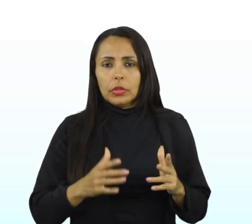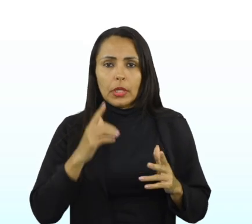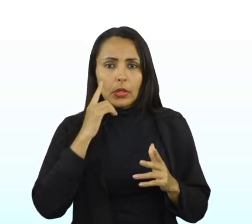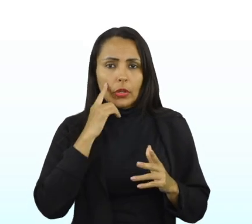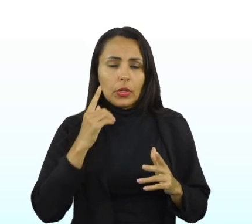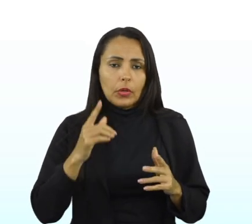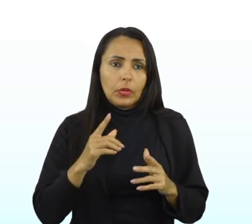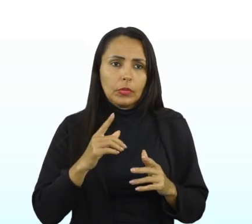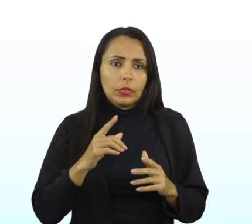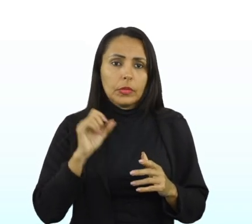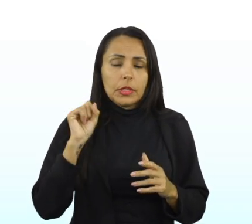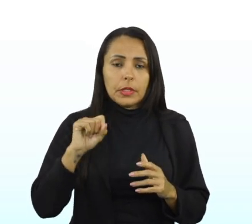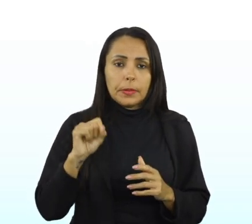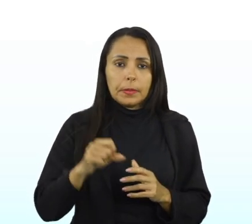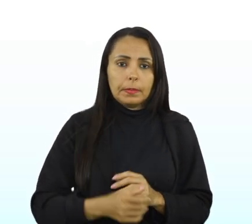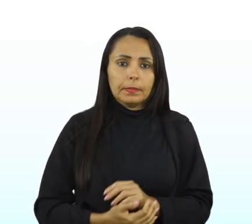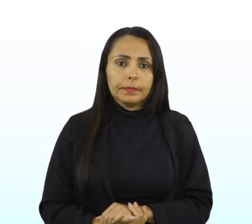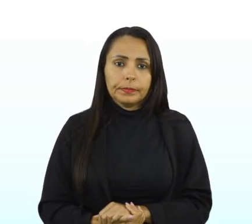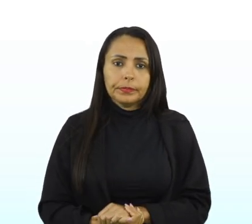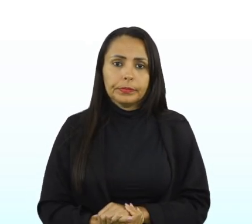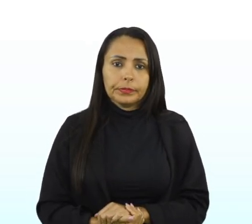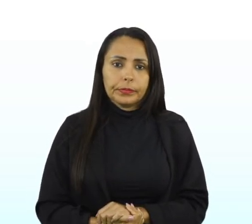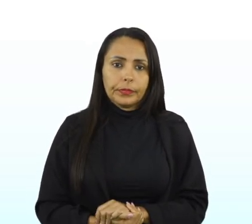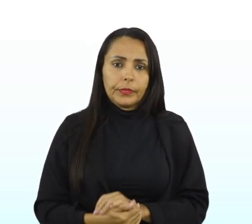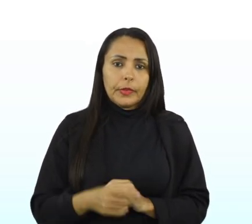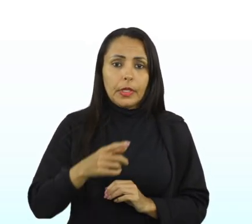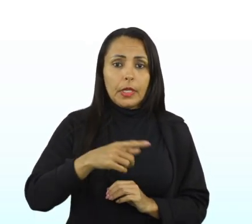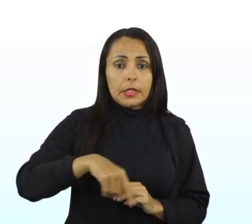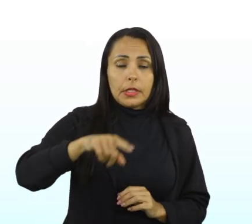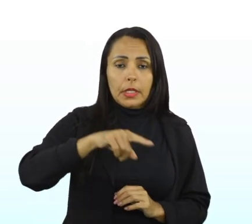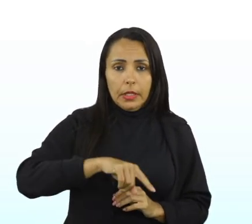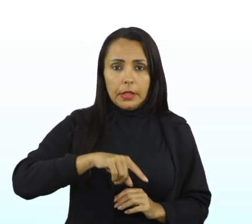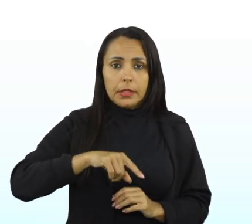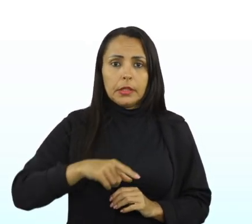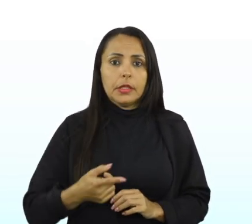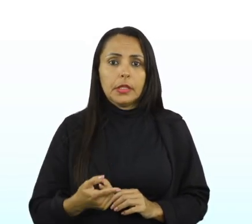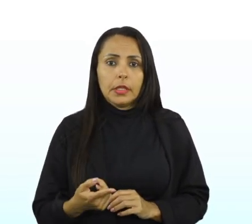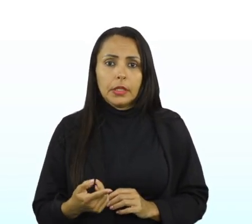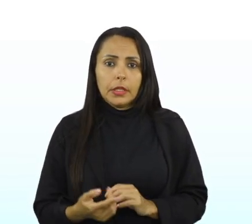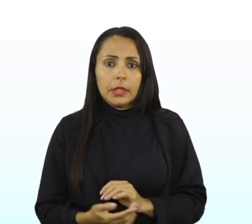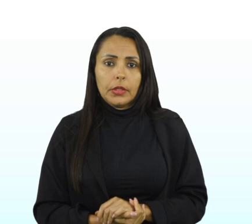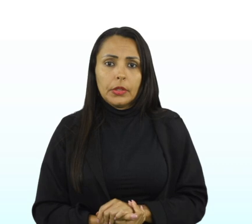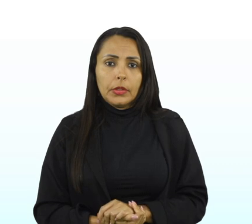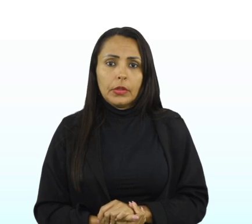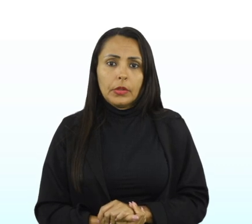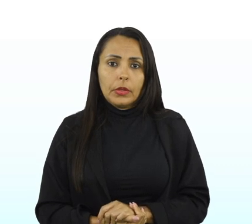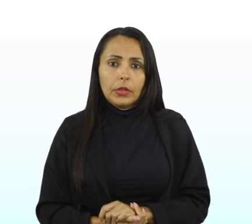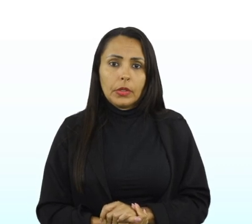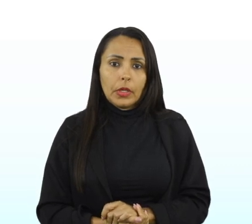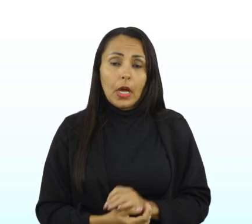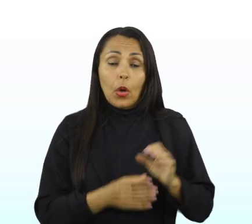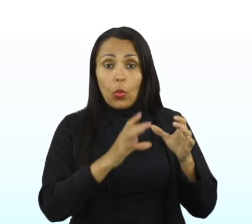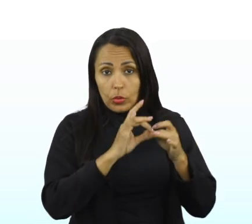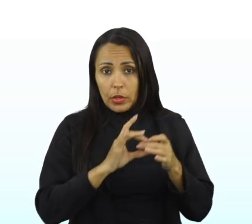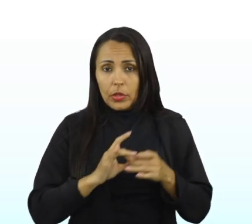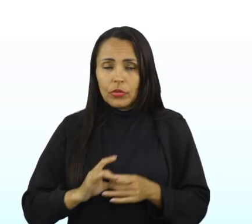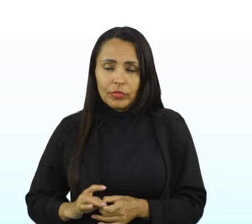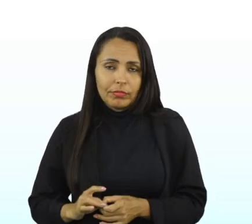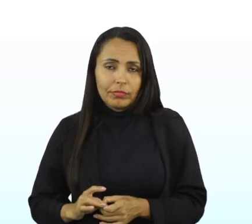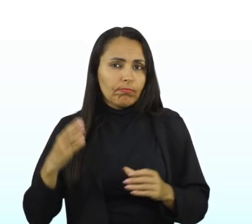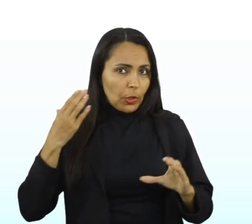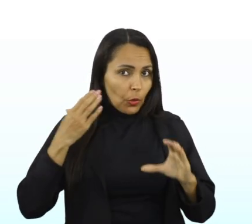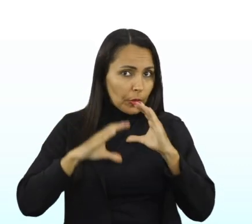situacional diastrática, ou diafásica. Essa daí diz respeito ao contexto